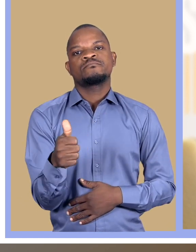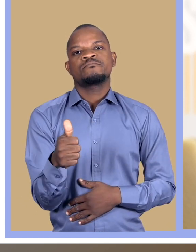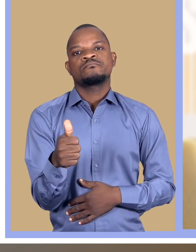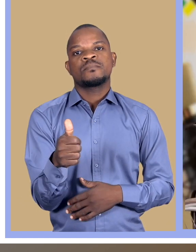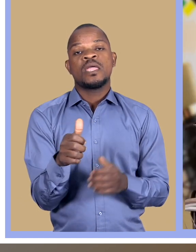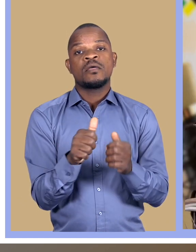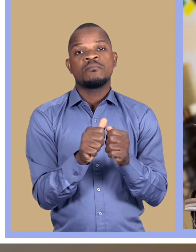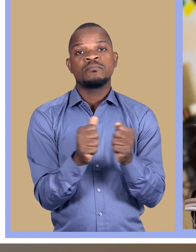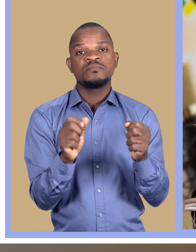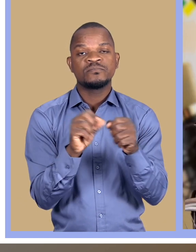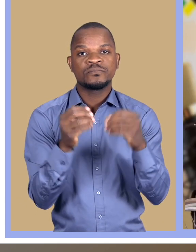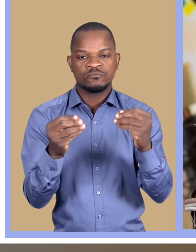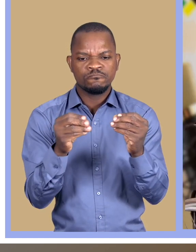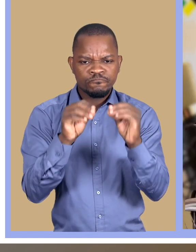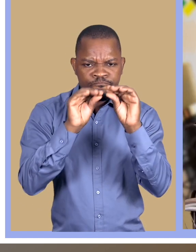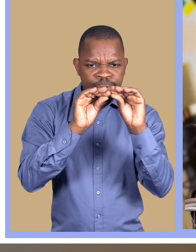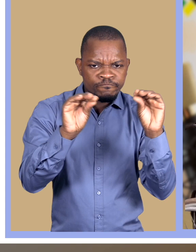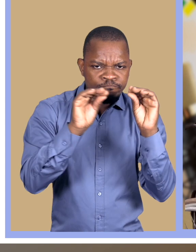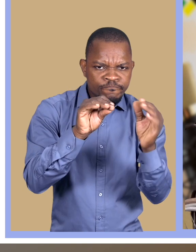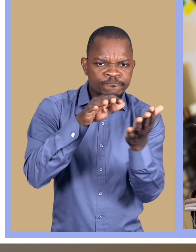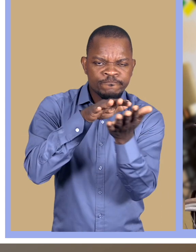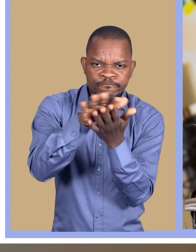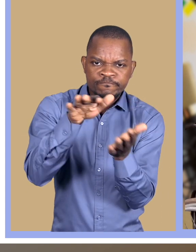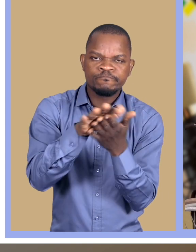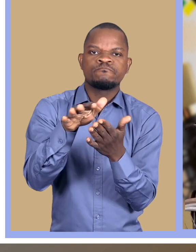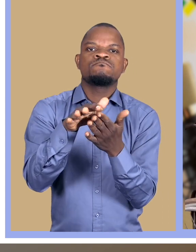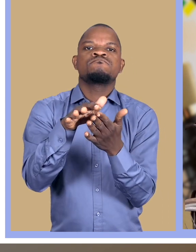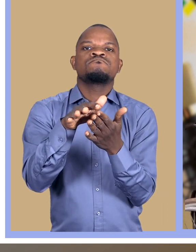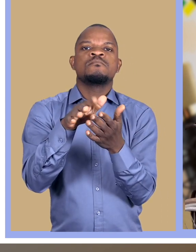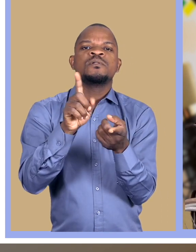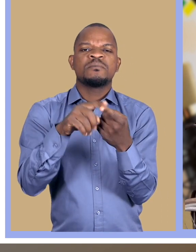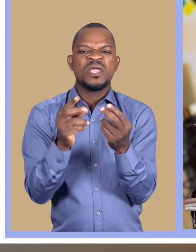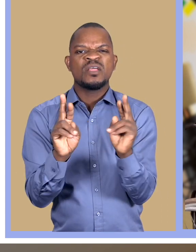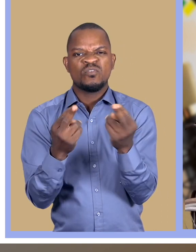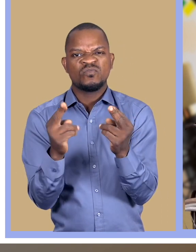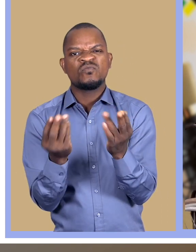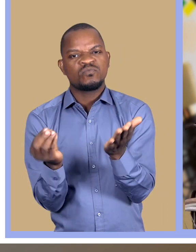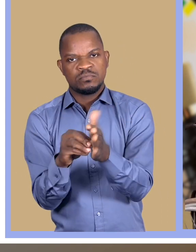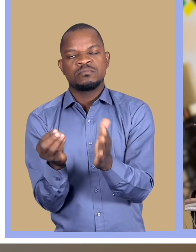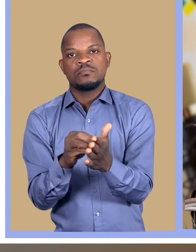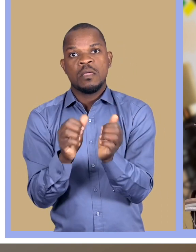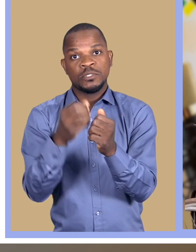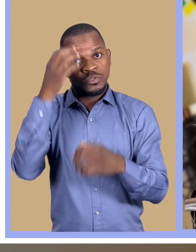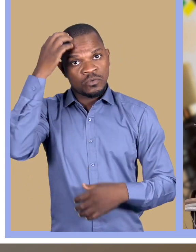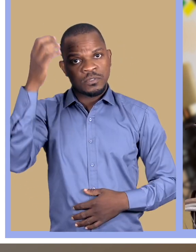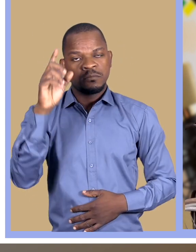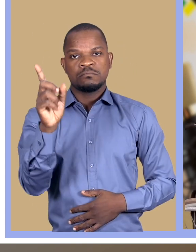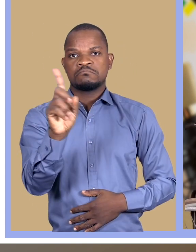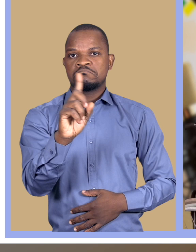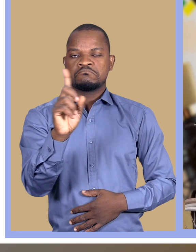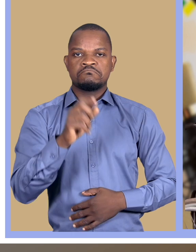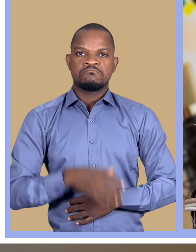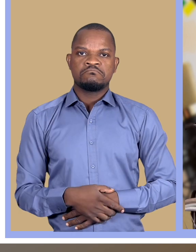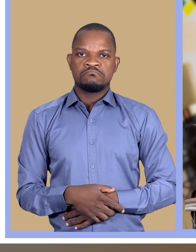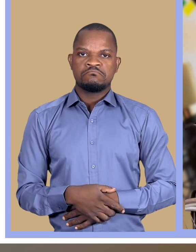áreas de Mangau. Quem está a fazer isso não é o governo. Se é, provavelmente é algum lugar que nós não sabemos exatamente